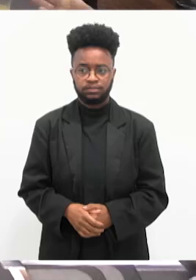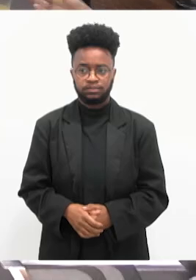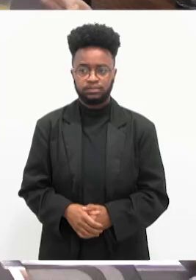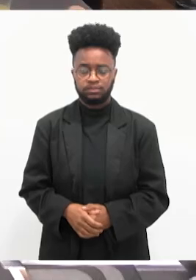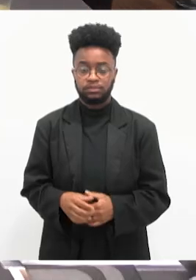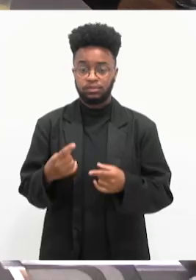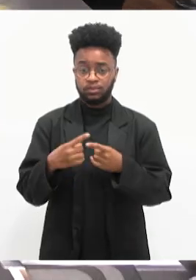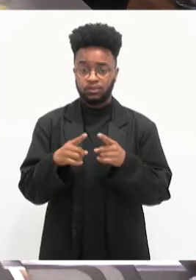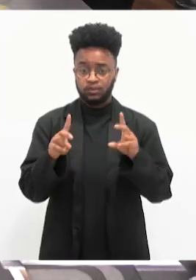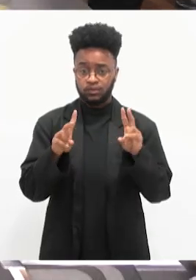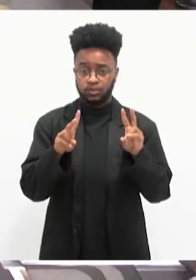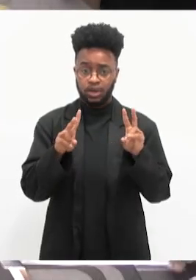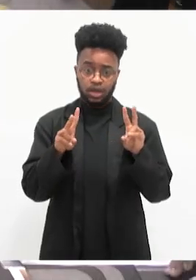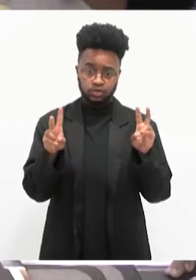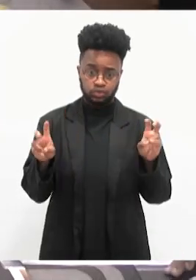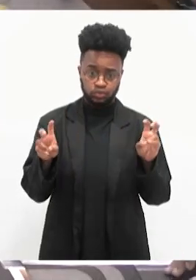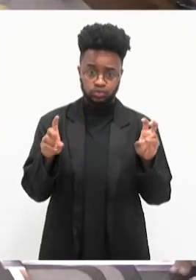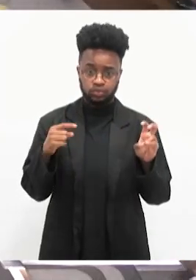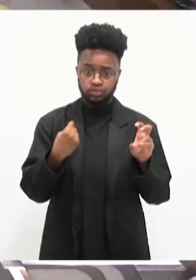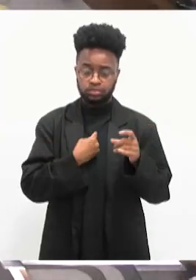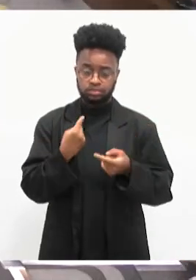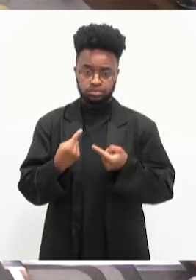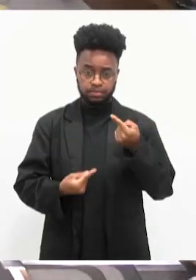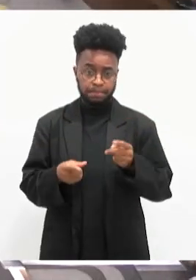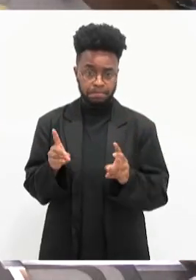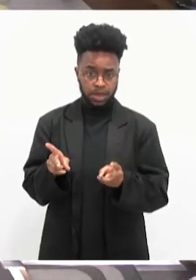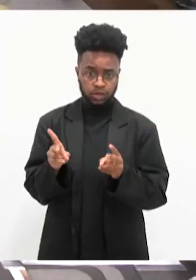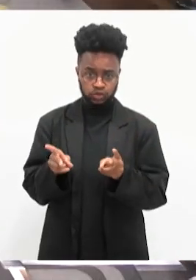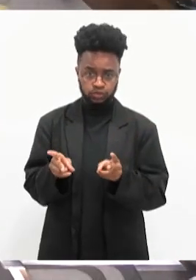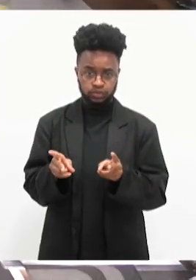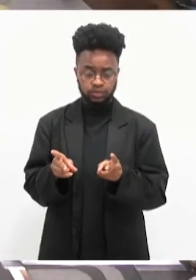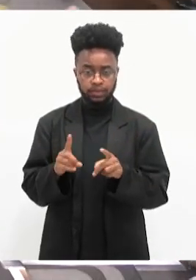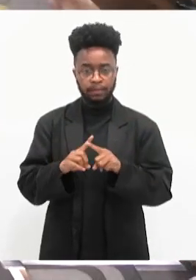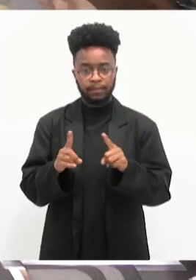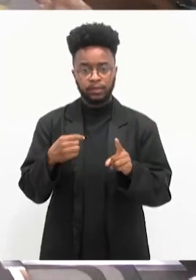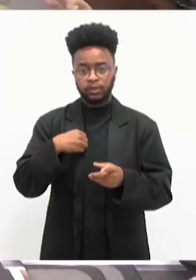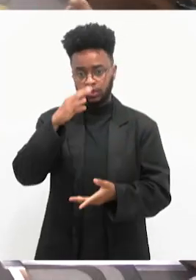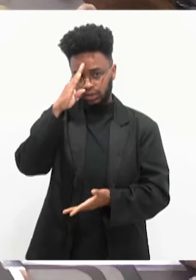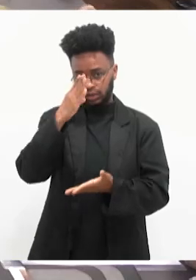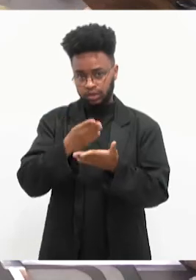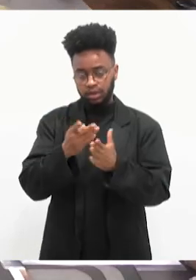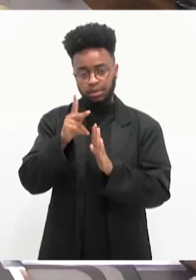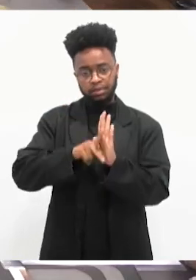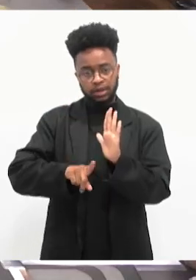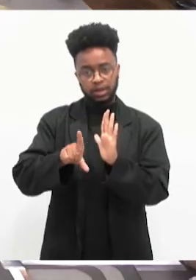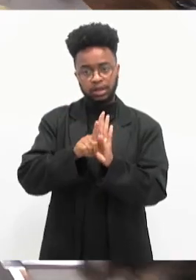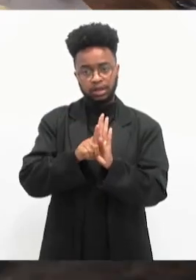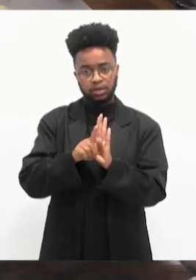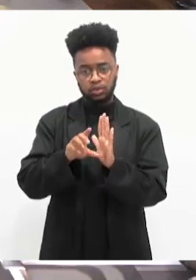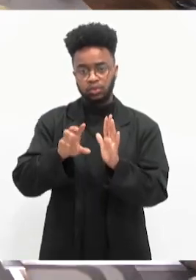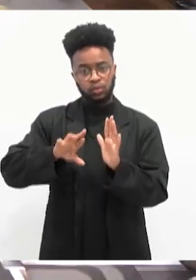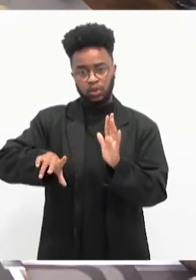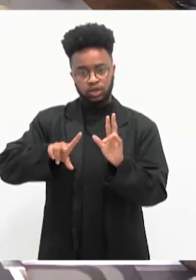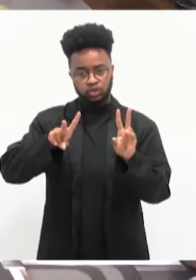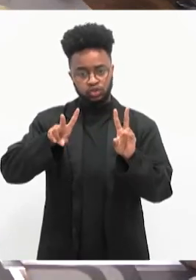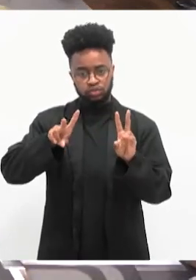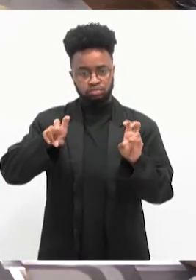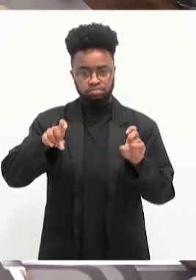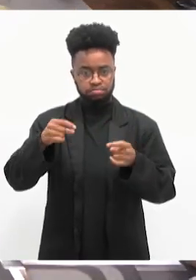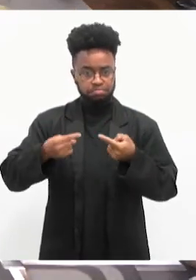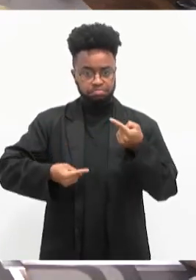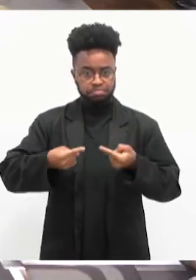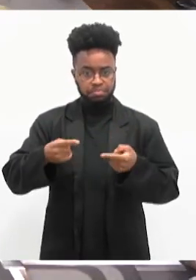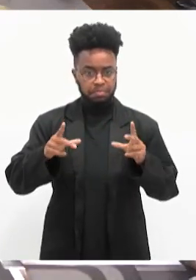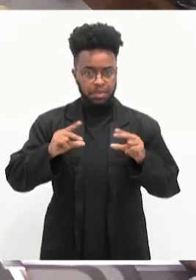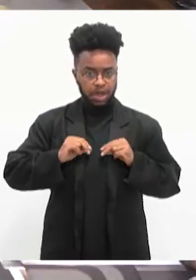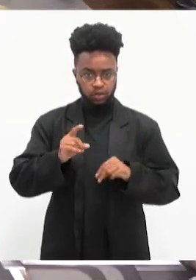um assunto, né, a gente tratar do assunto beach tênis, eu acho que o projeto de lei tem a sua... Sem discussão de mérito, né, tem a